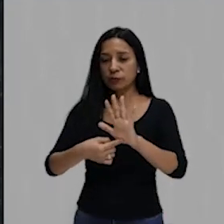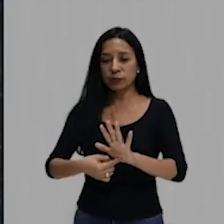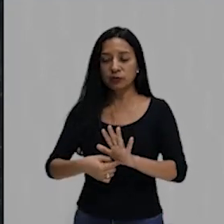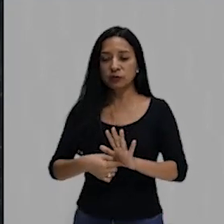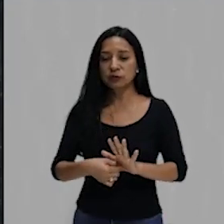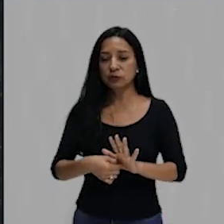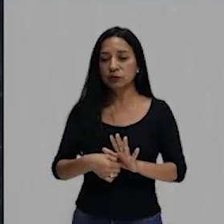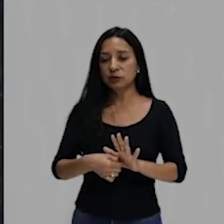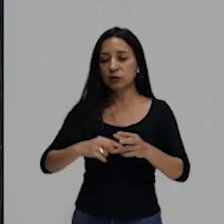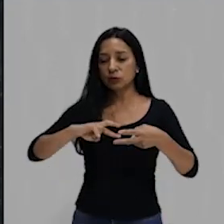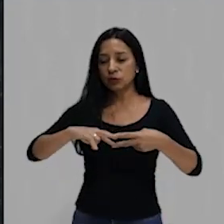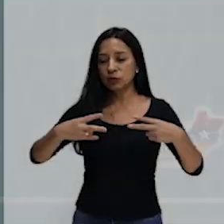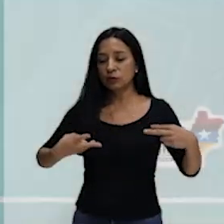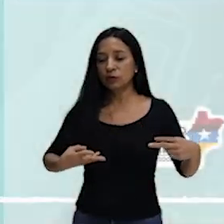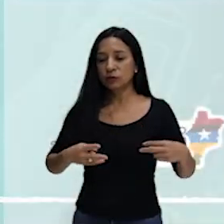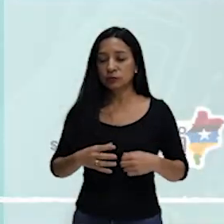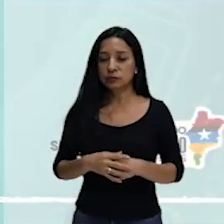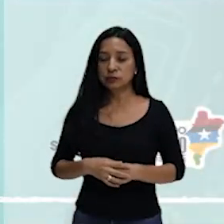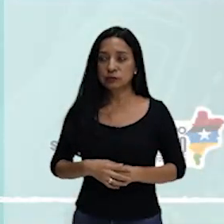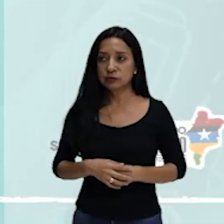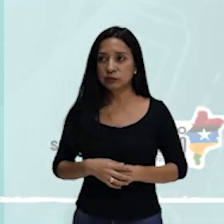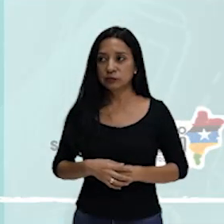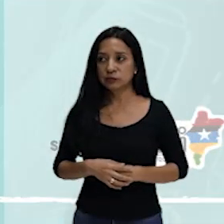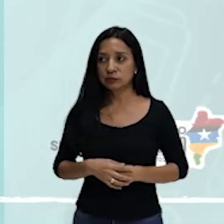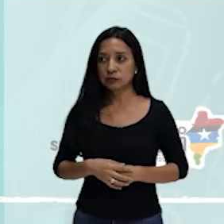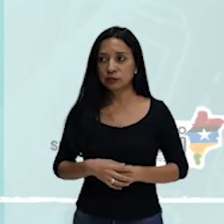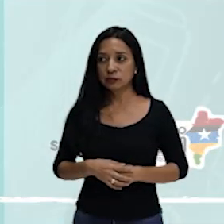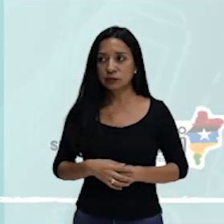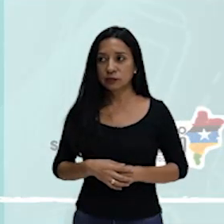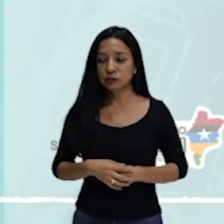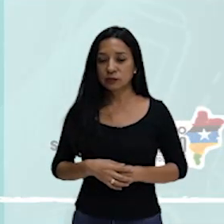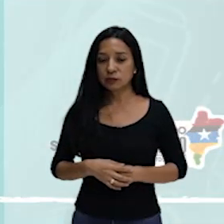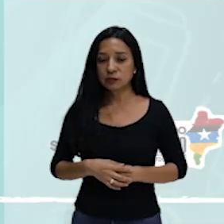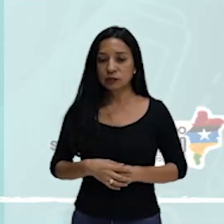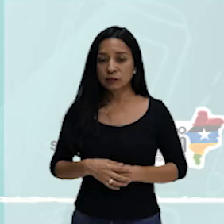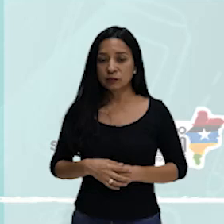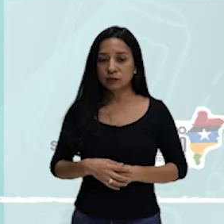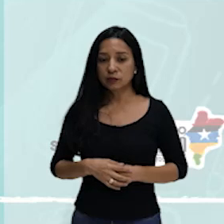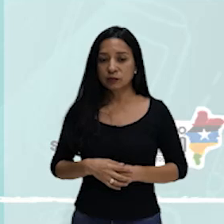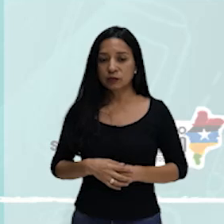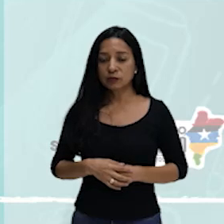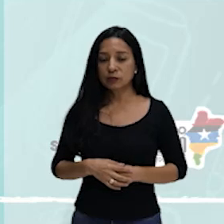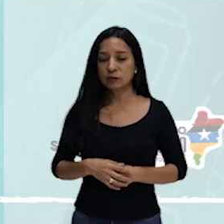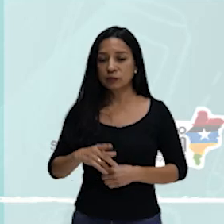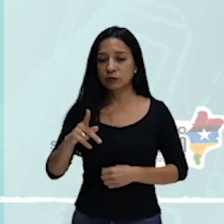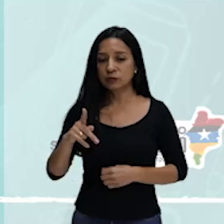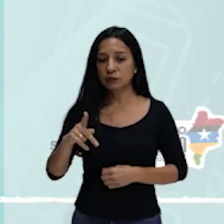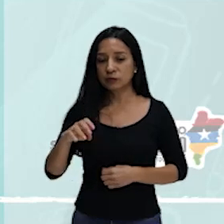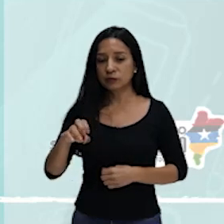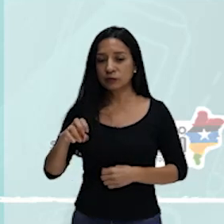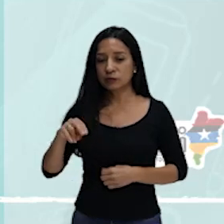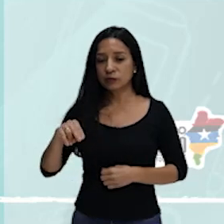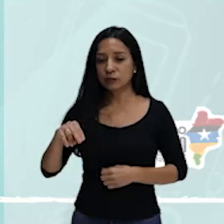esse mesmo genótipo aqui, certo? Então, vai ser uma penetrância incompleta, porque 5%